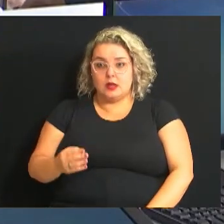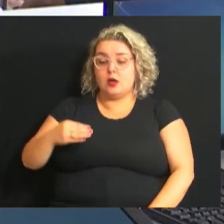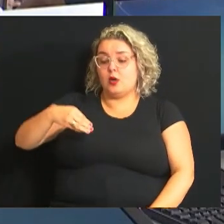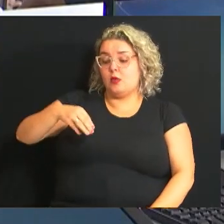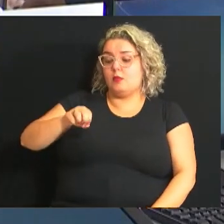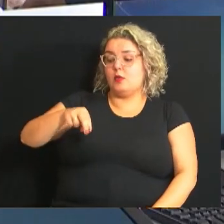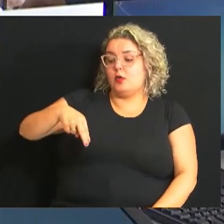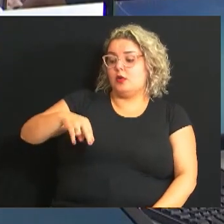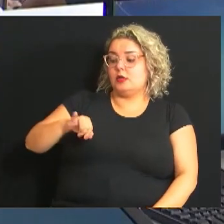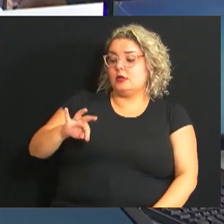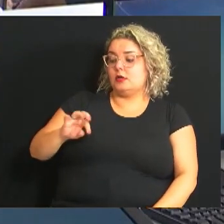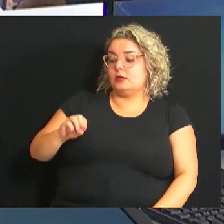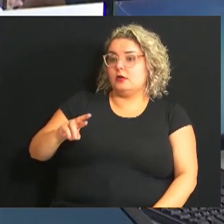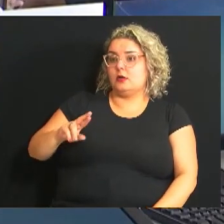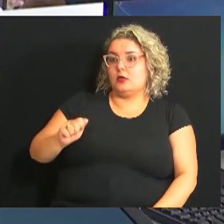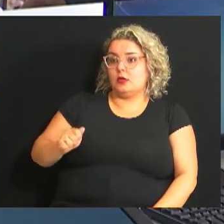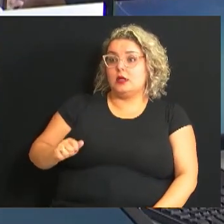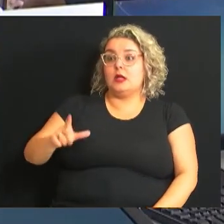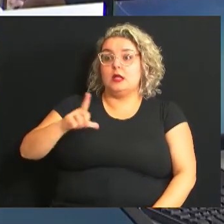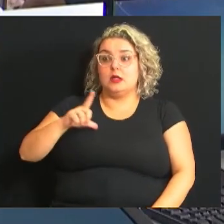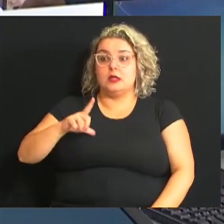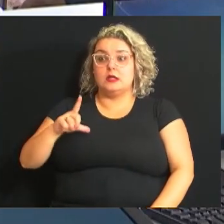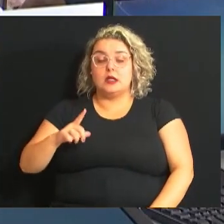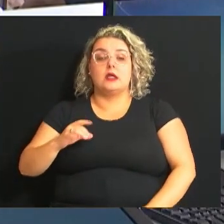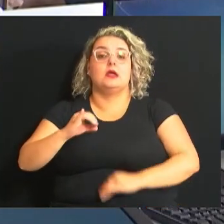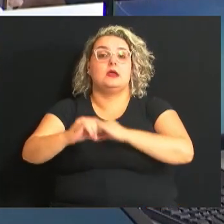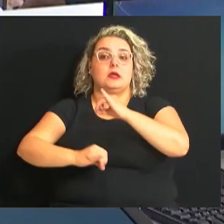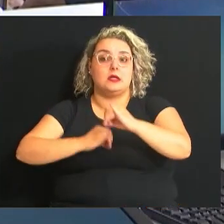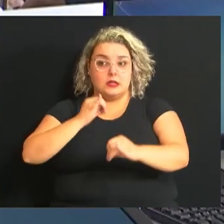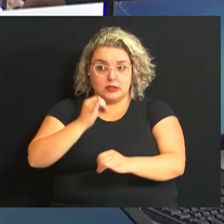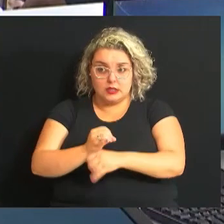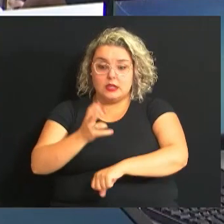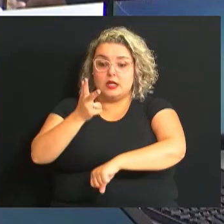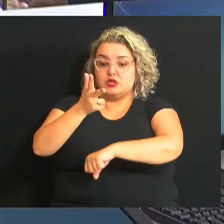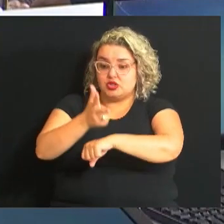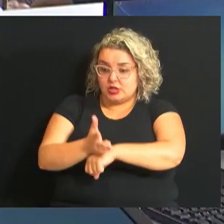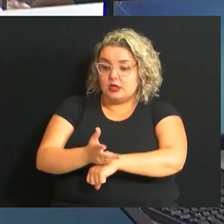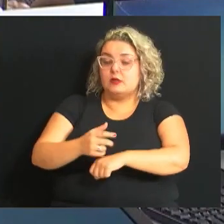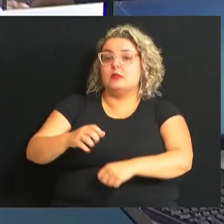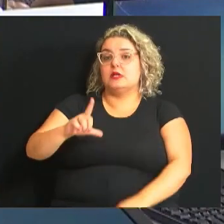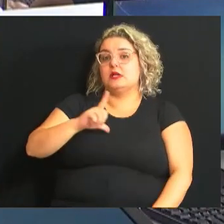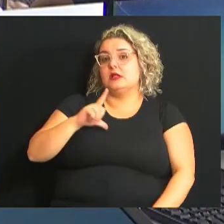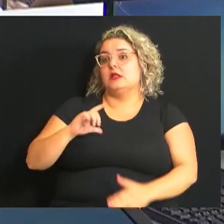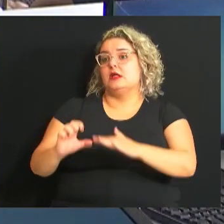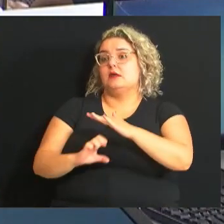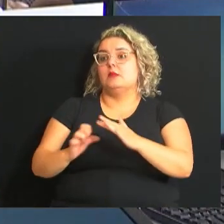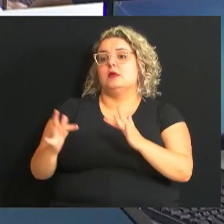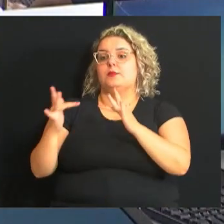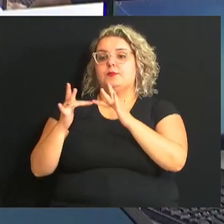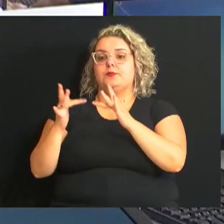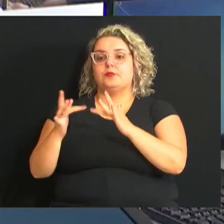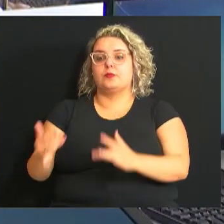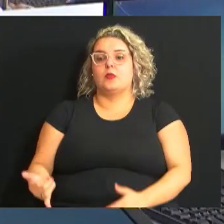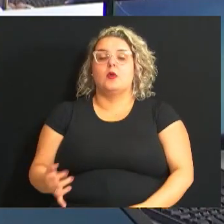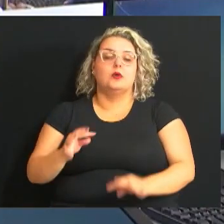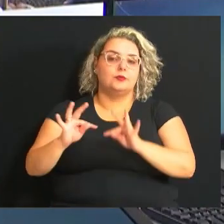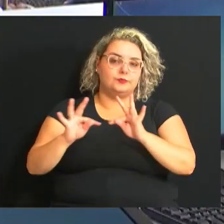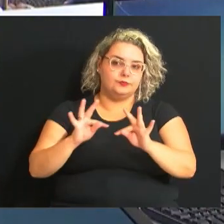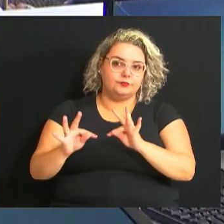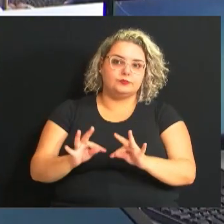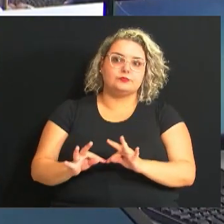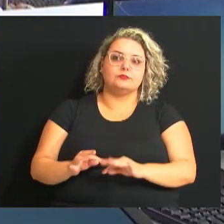tenha sinal de internet. Tendo o sinal de internet, Isso é importante, feito né, contato com nossos técnicos e aí, a partir desse momento essas imagens